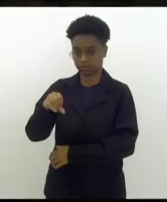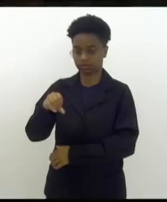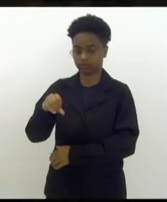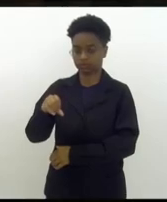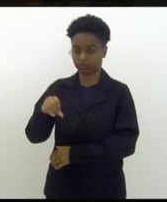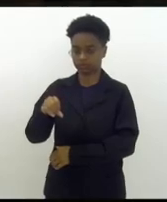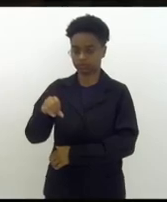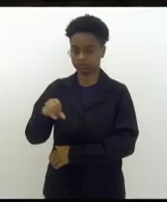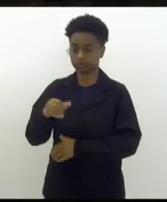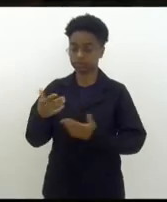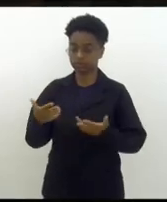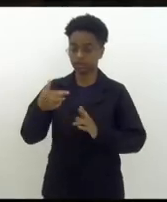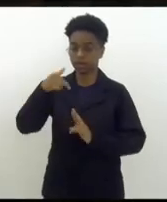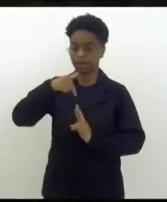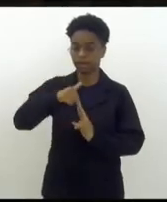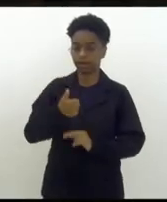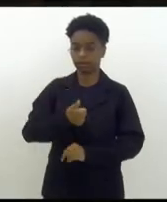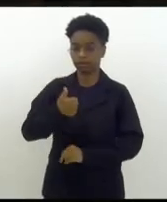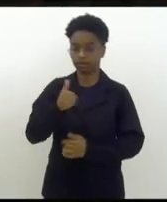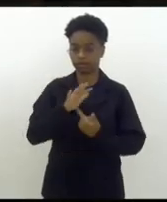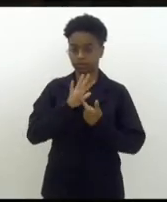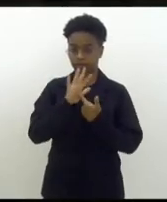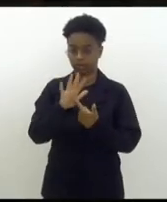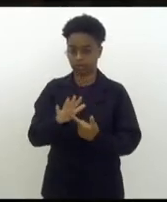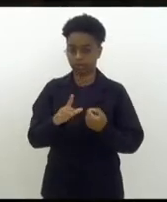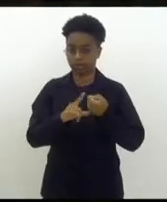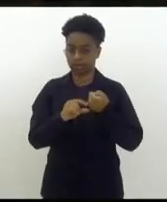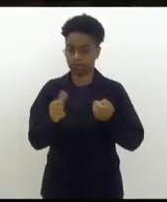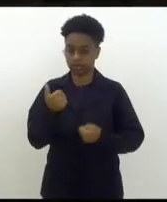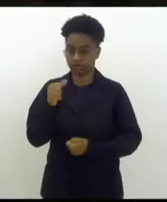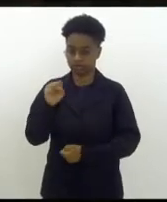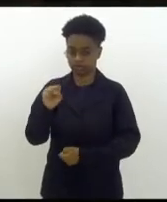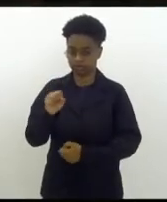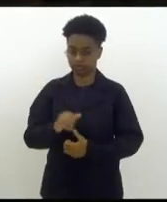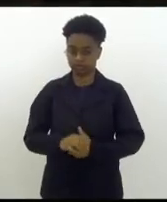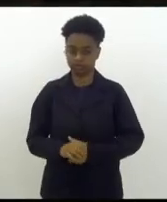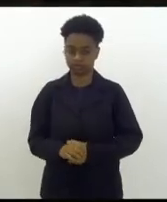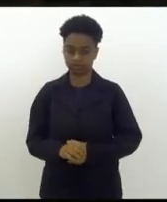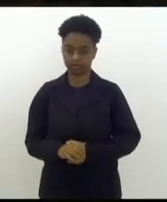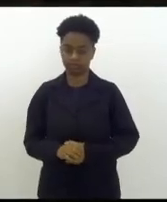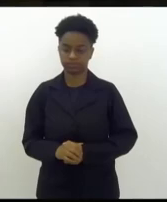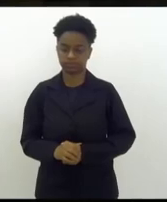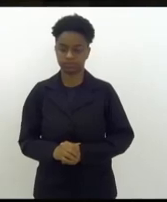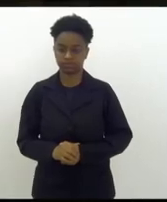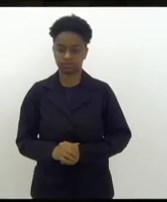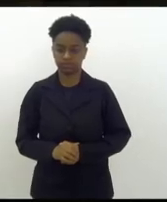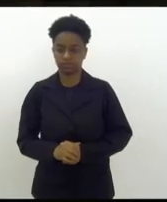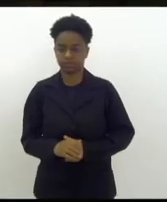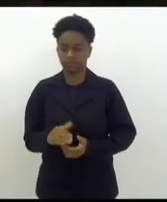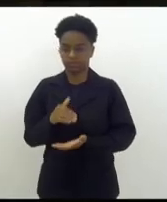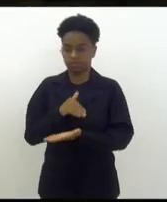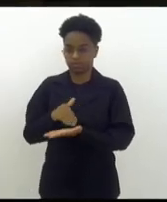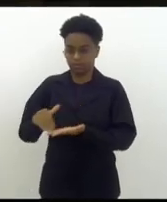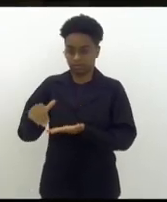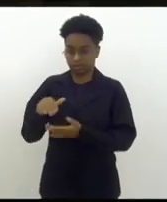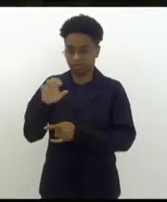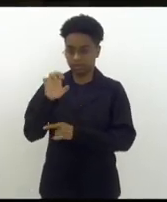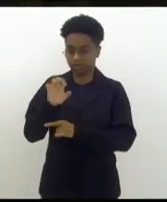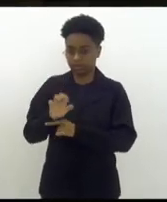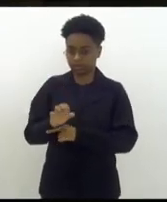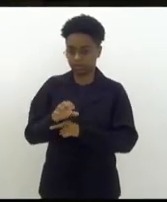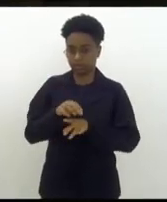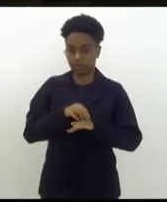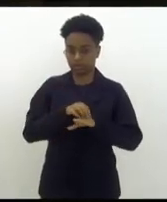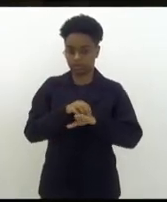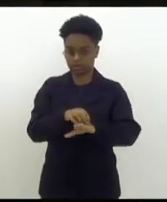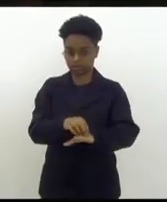diz o parágrafo primeiro do Artigo 18 desta lei a Secretaria de Estado de transporte